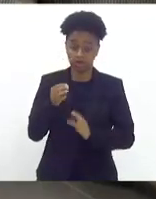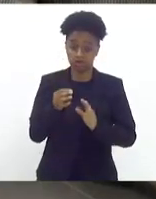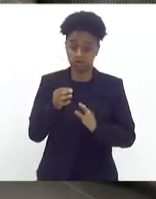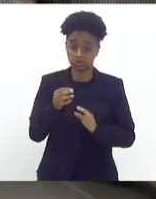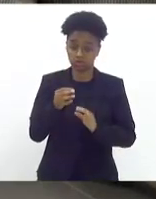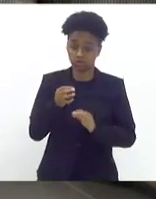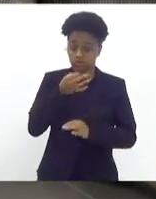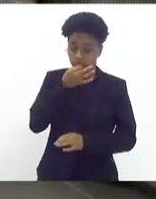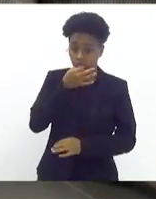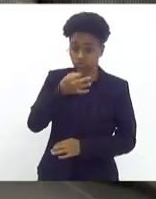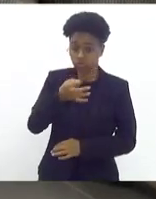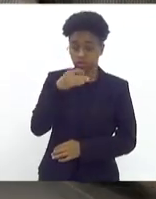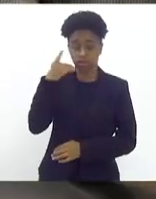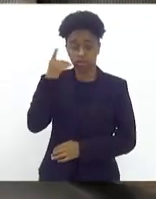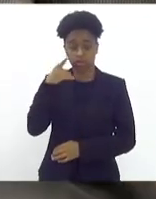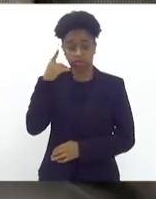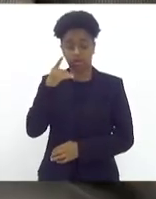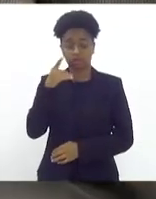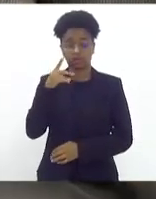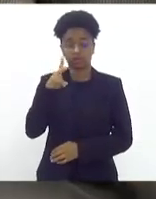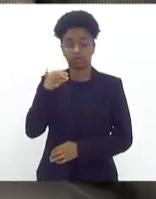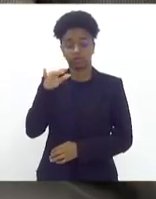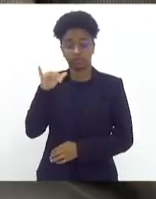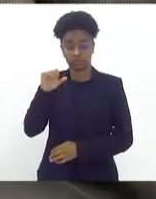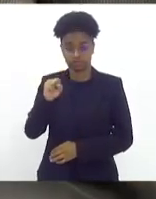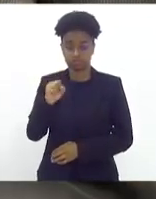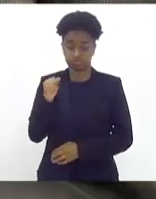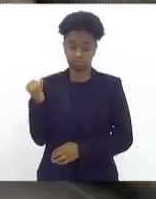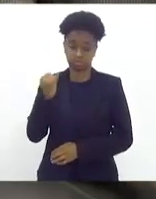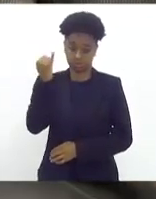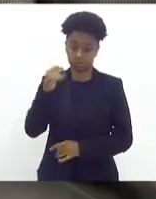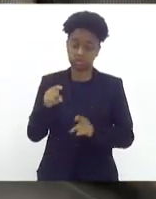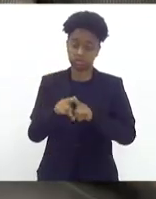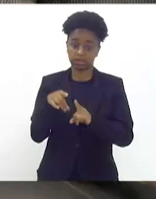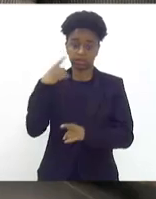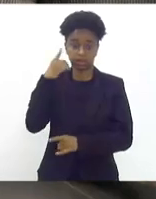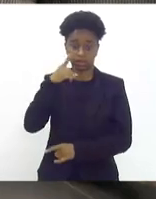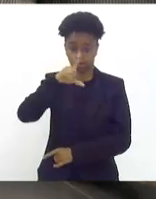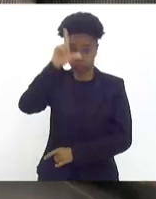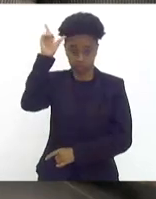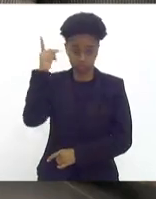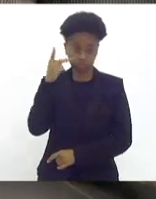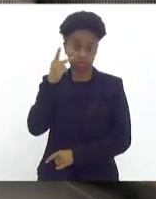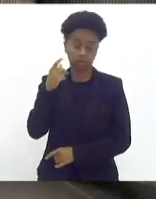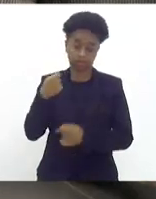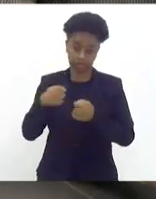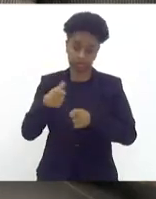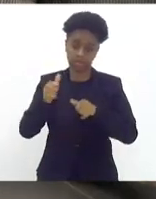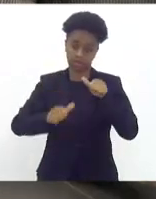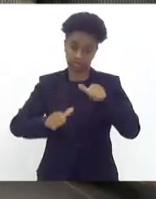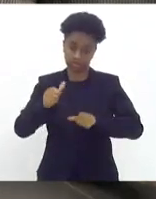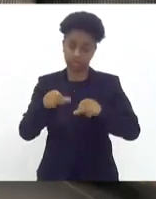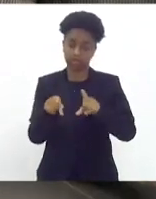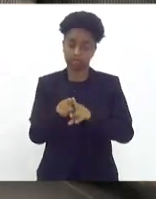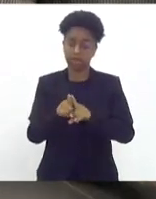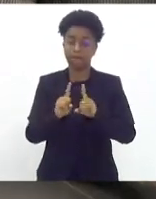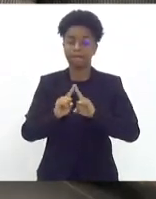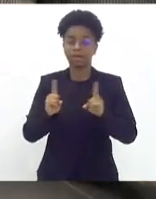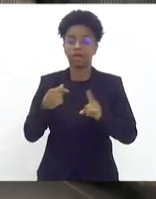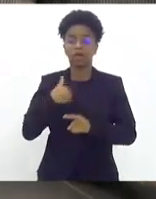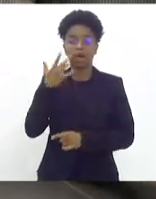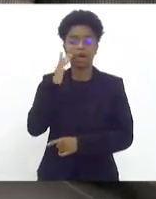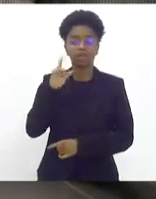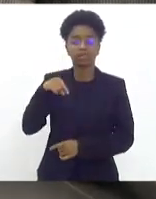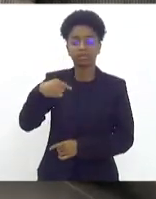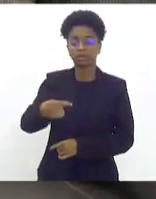sugestão do deputado Vinícius cabe, e o deputado Luiz Paulo seguramente, além de analisar o mérito, eu acho que mais adiante a gente